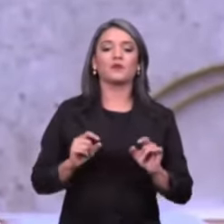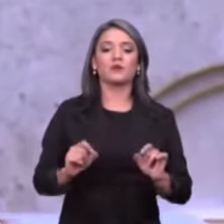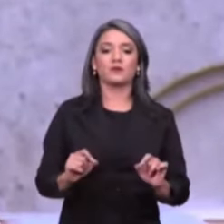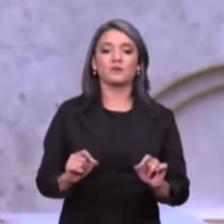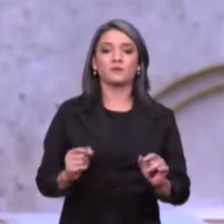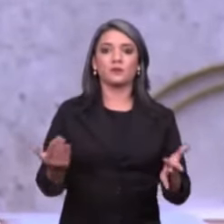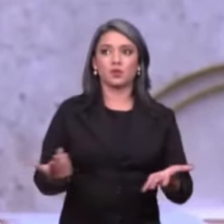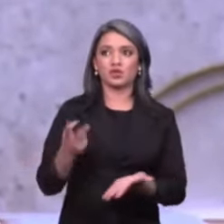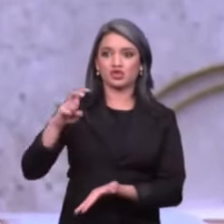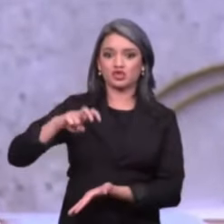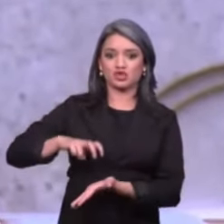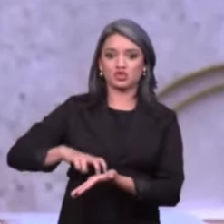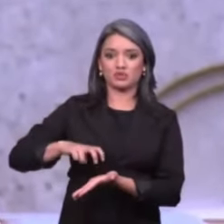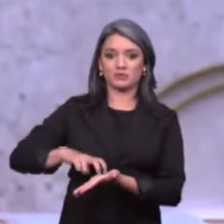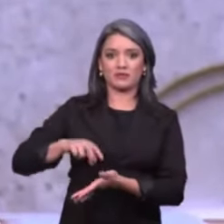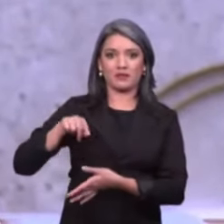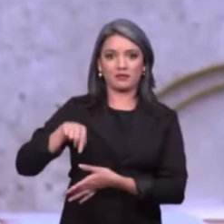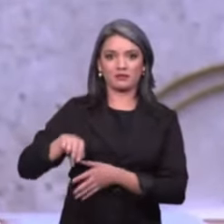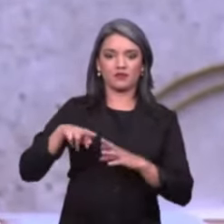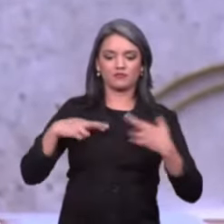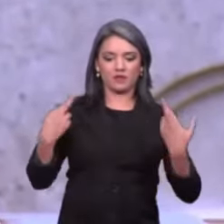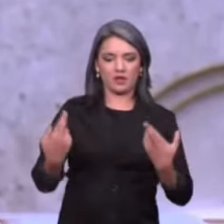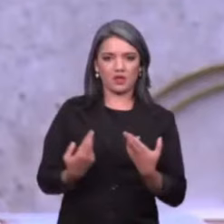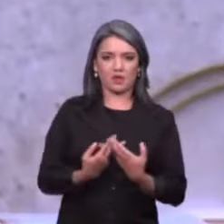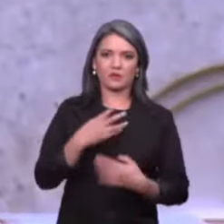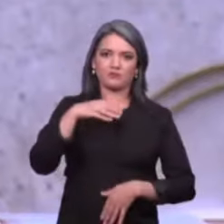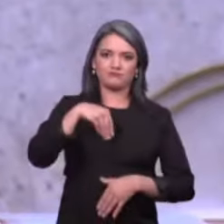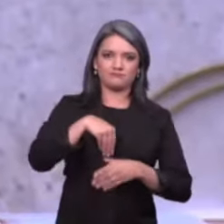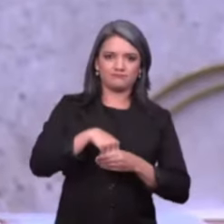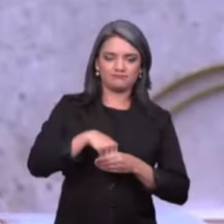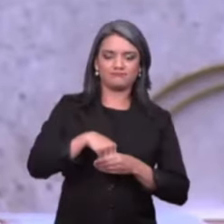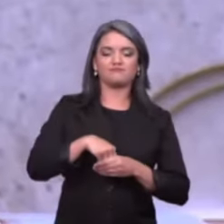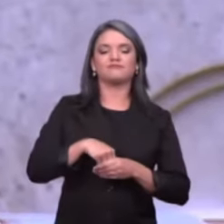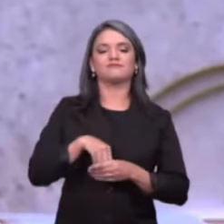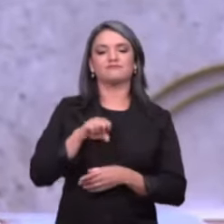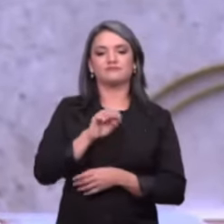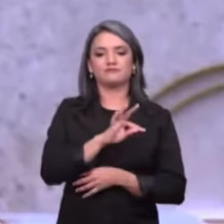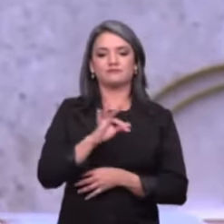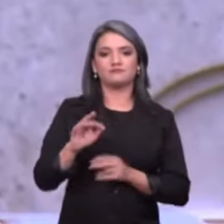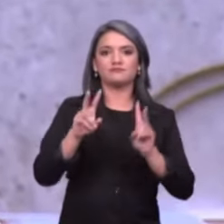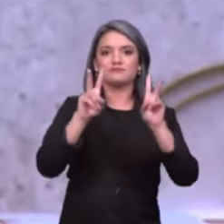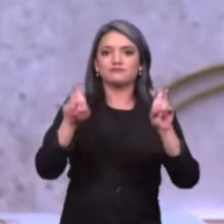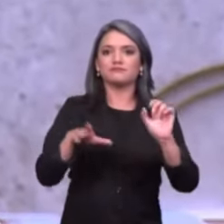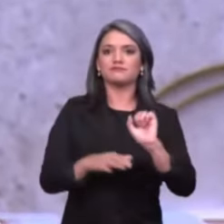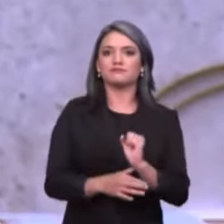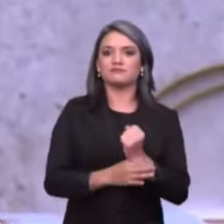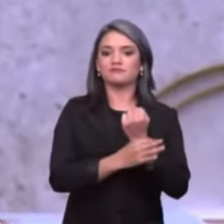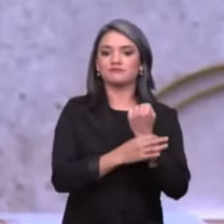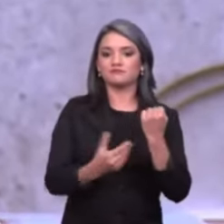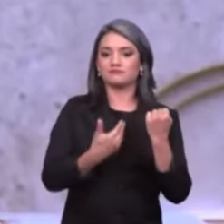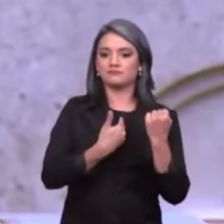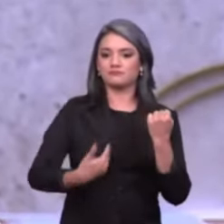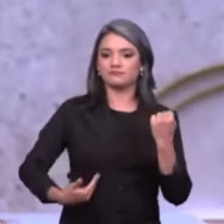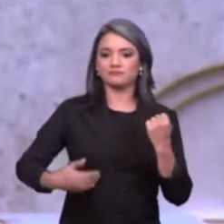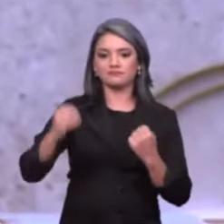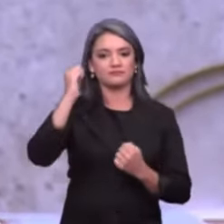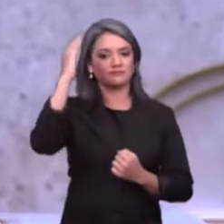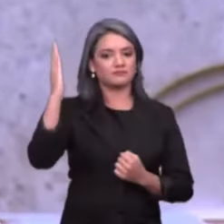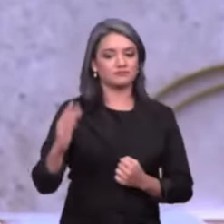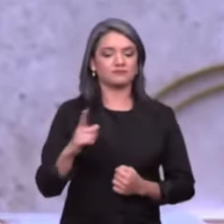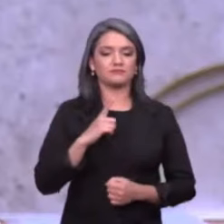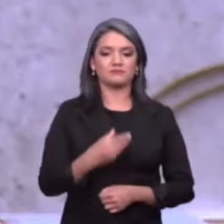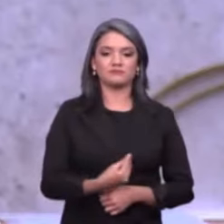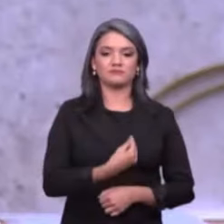hoje pela manhã uma sessão interna de discussão do tema da segurança pública no Brasil, com a presença